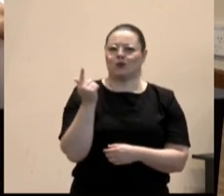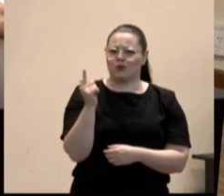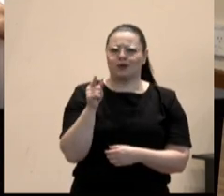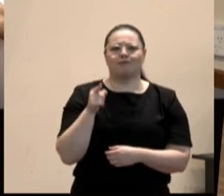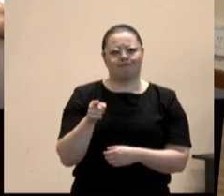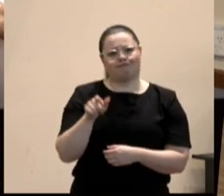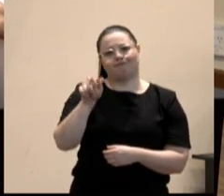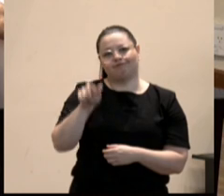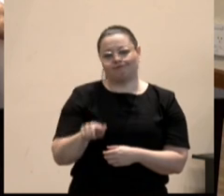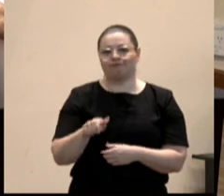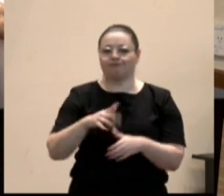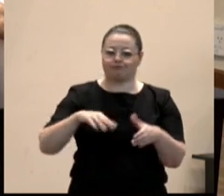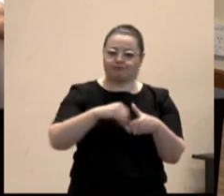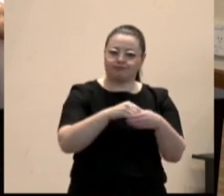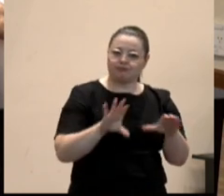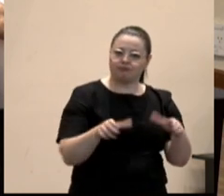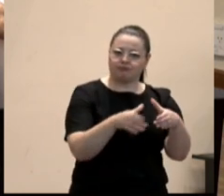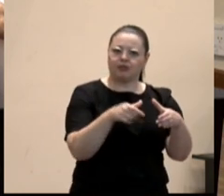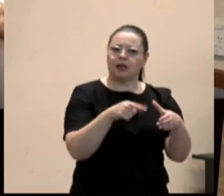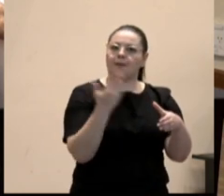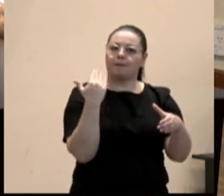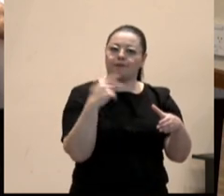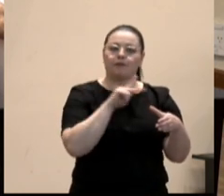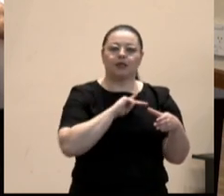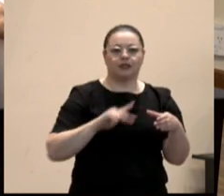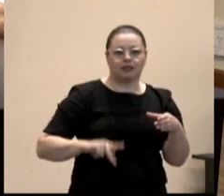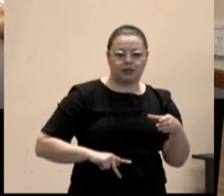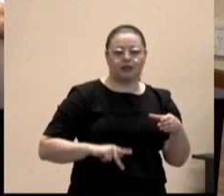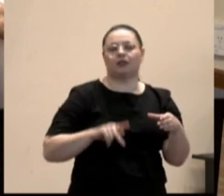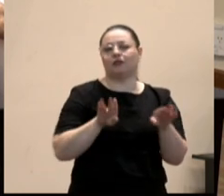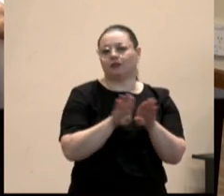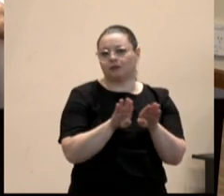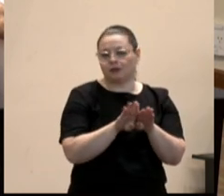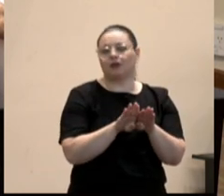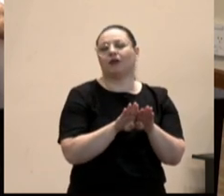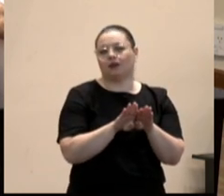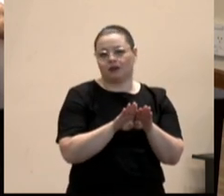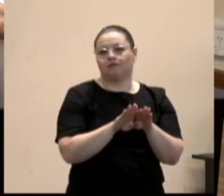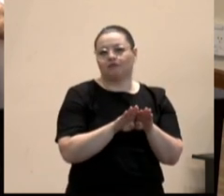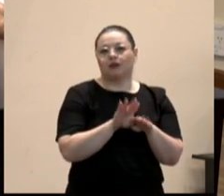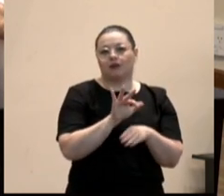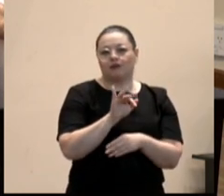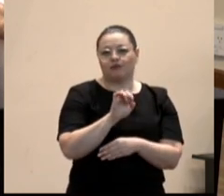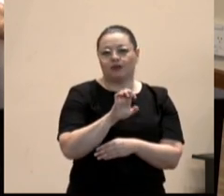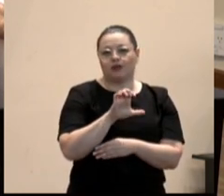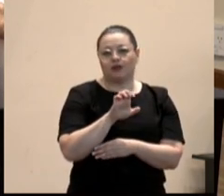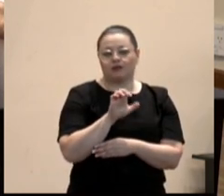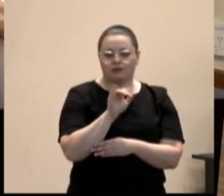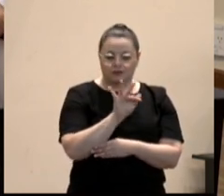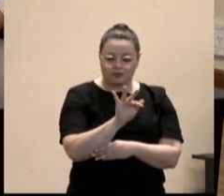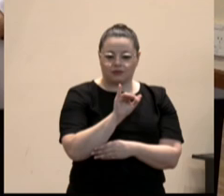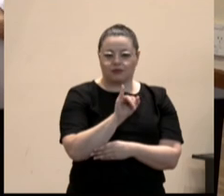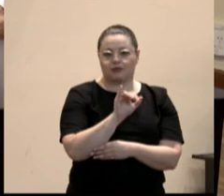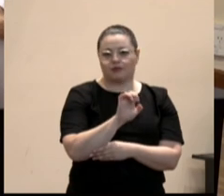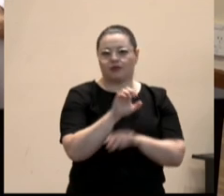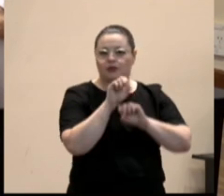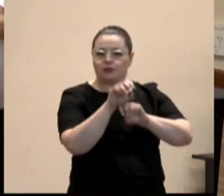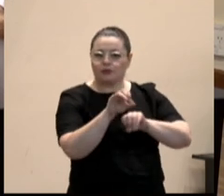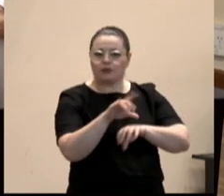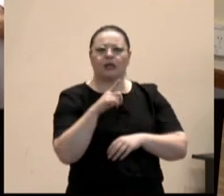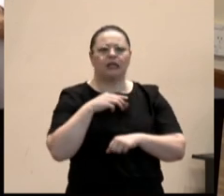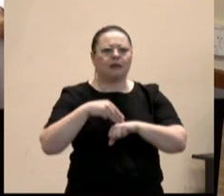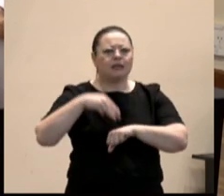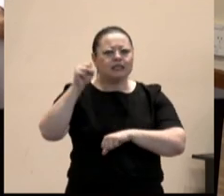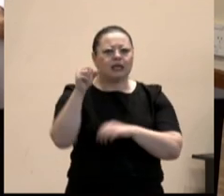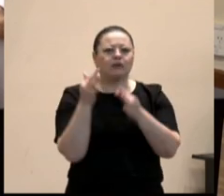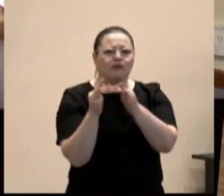membro, né, foi presidente do Fineduca, também pertence ao Fórum Nacional da Educação, tem mestrado em